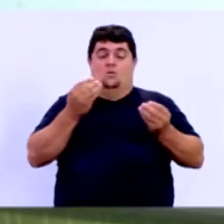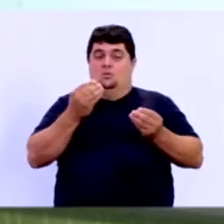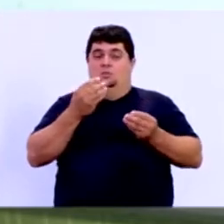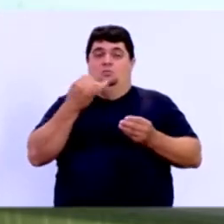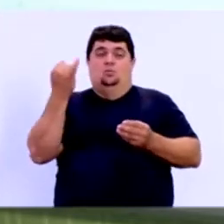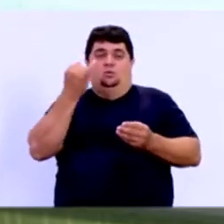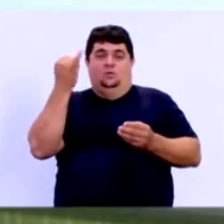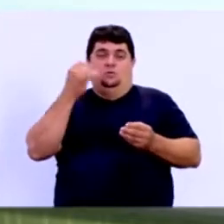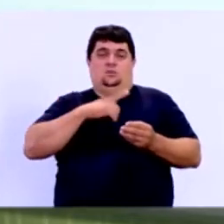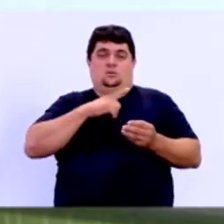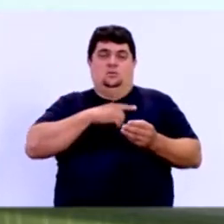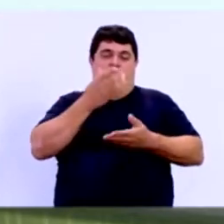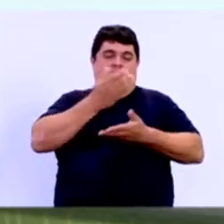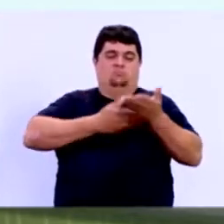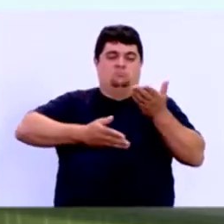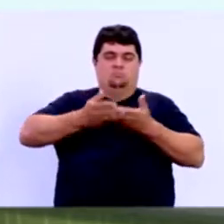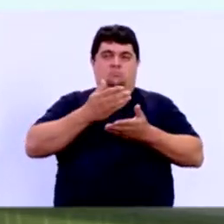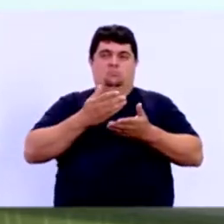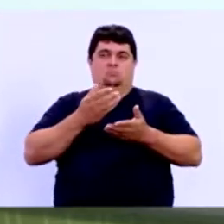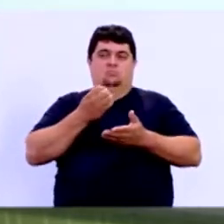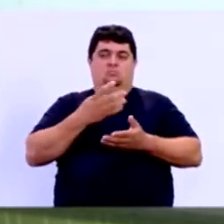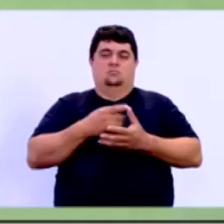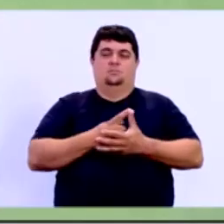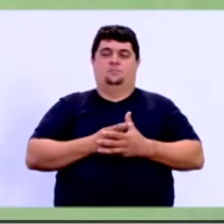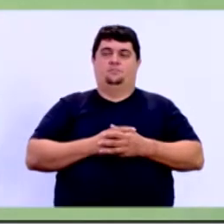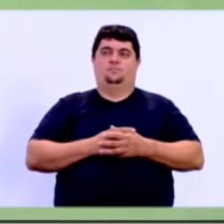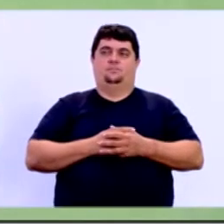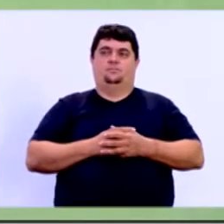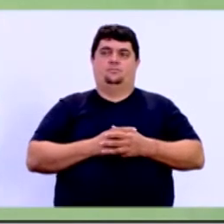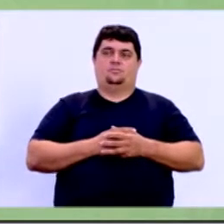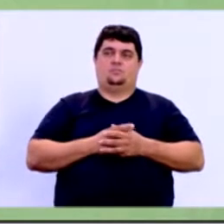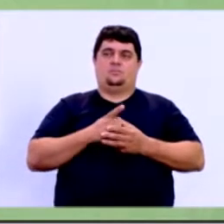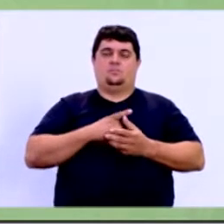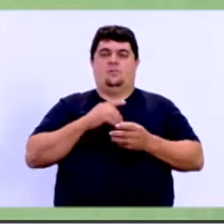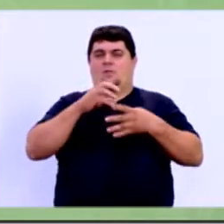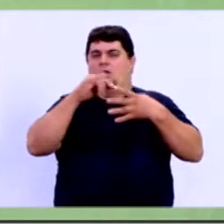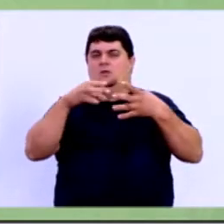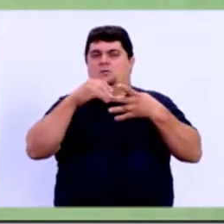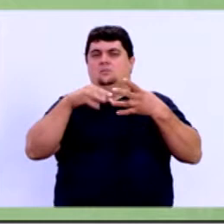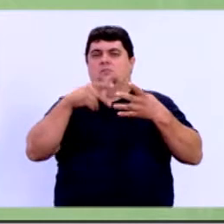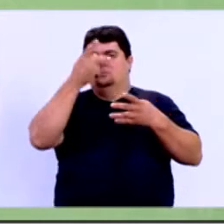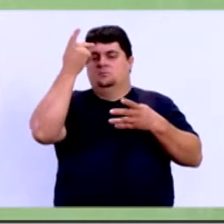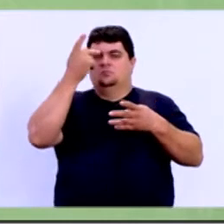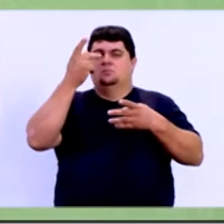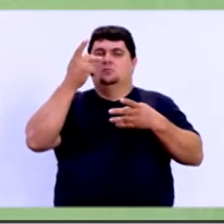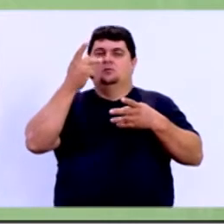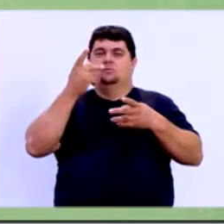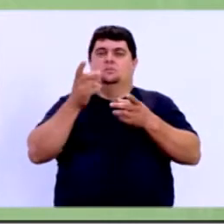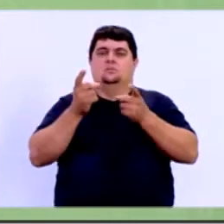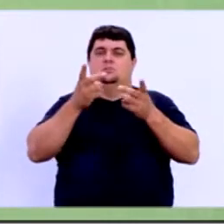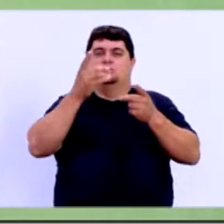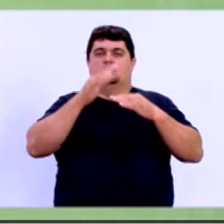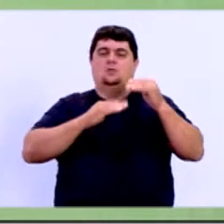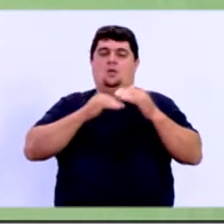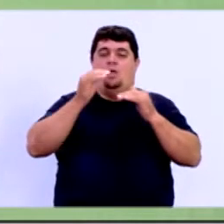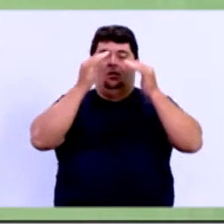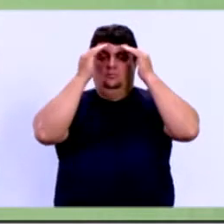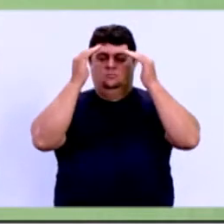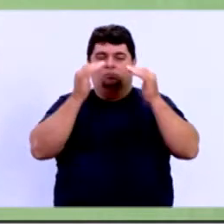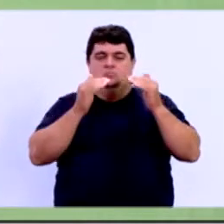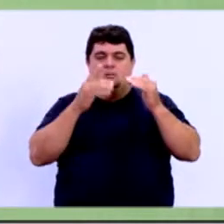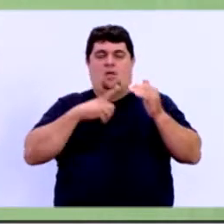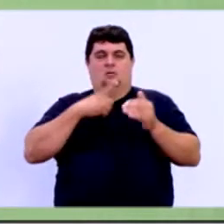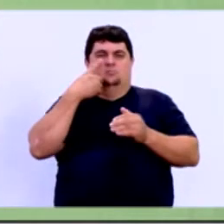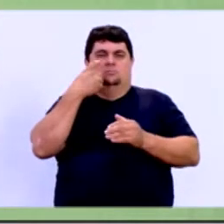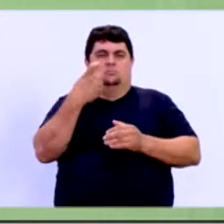agrega muito valor ao produto. Muito bacana, professor Igor. E algumas características desse vendedor, né? A atenção, o